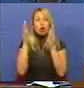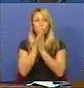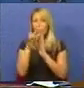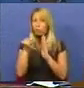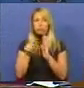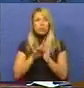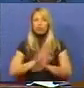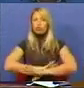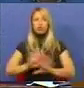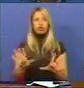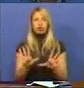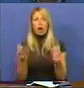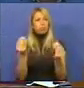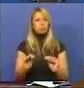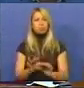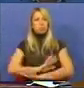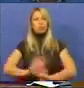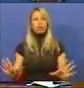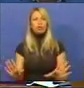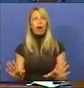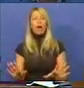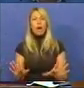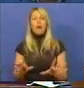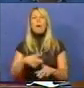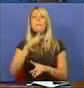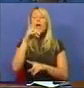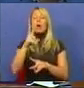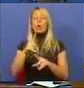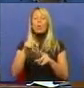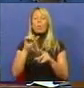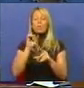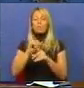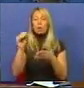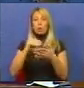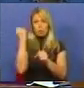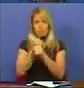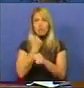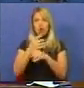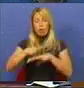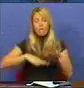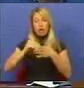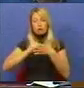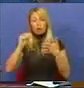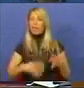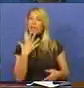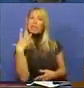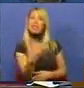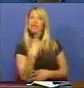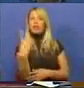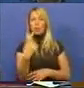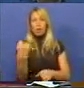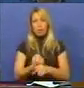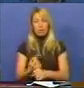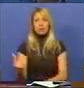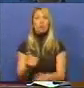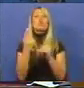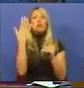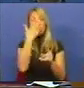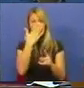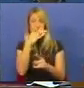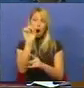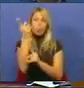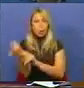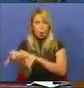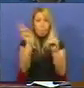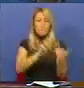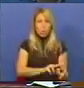está montado para que os trabalhadores façam contratos individuais com a empresa. Todo. Porque para ficarem com o Estatuto da Função Pública